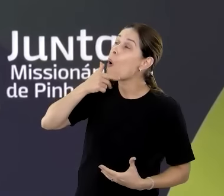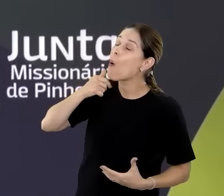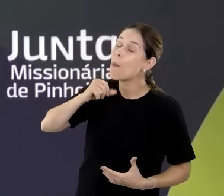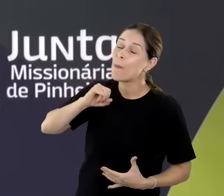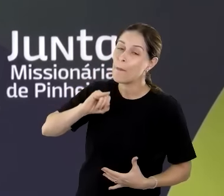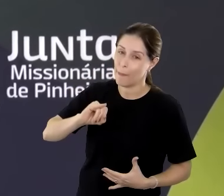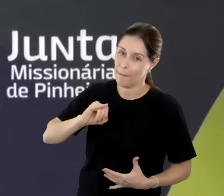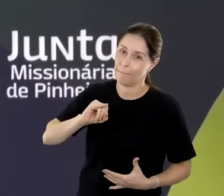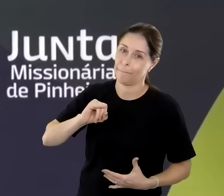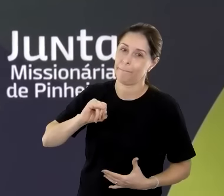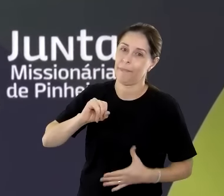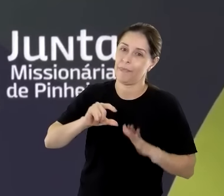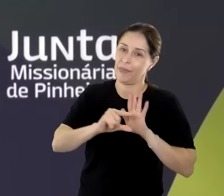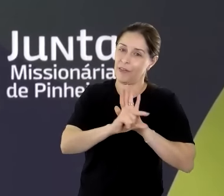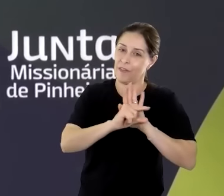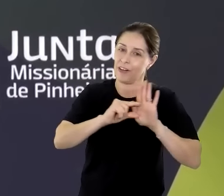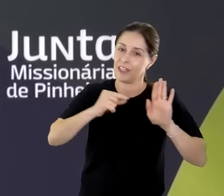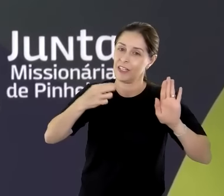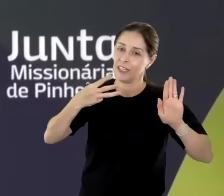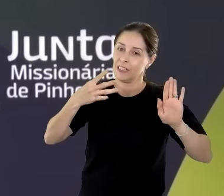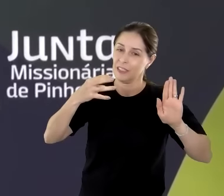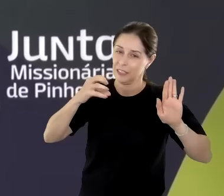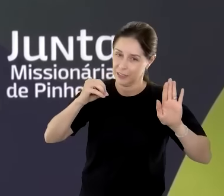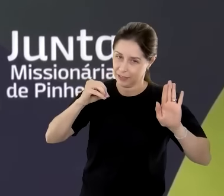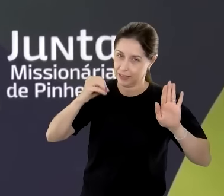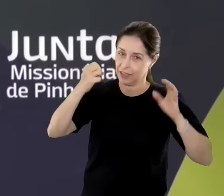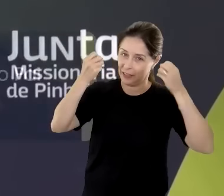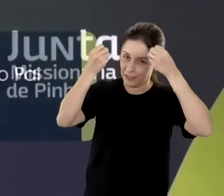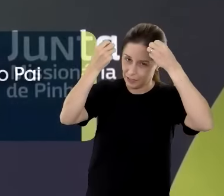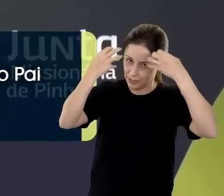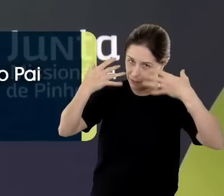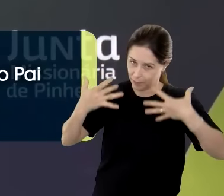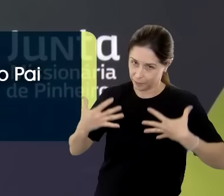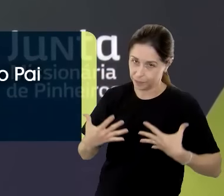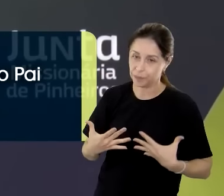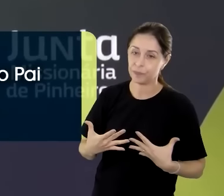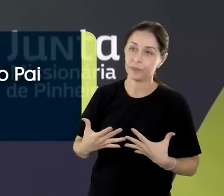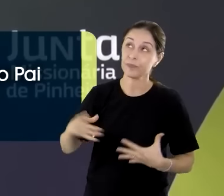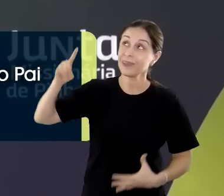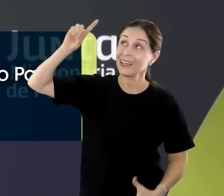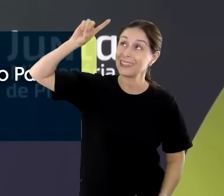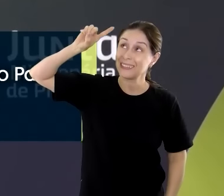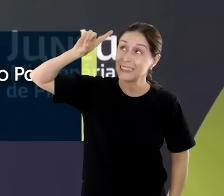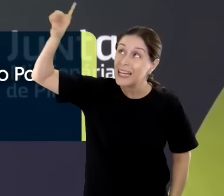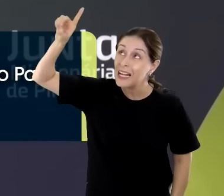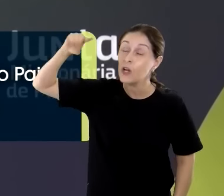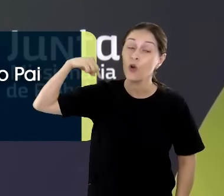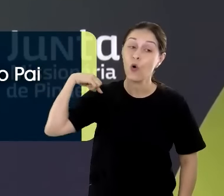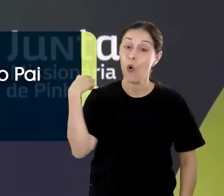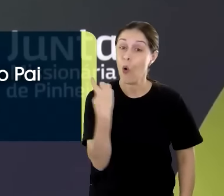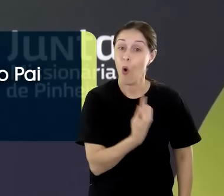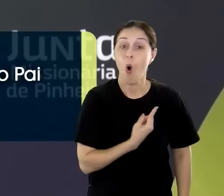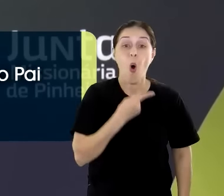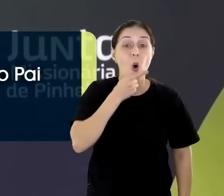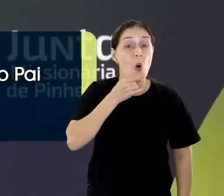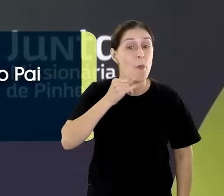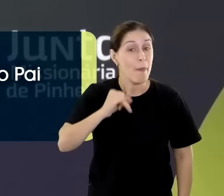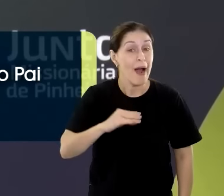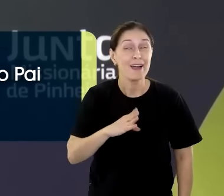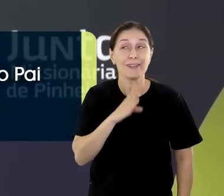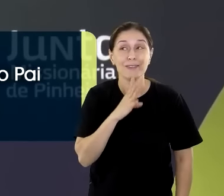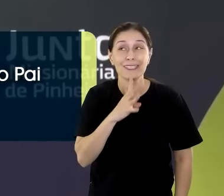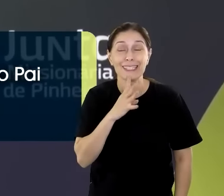Versículo 30, mas vosso Pai sabe que necessitais delas. Quem é o seu